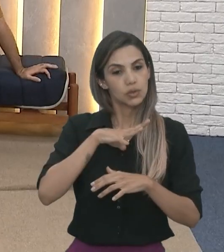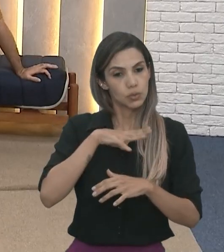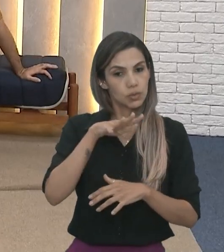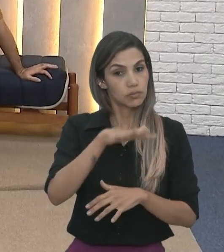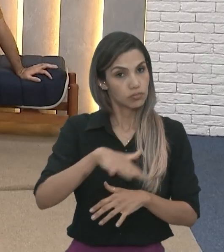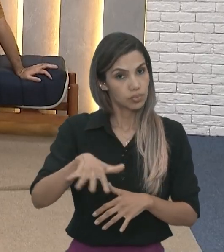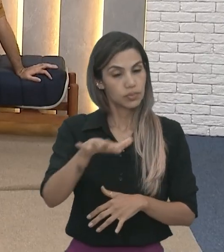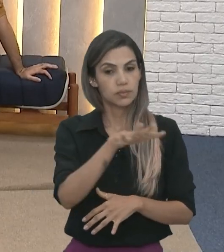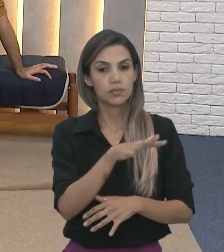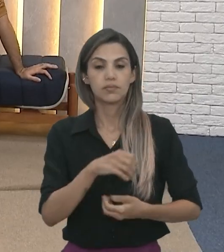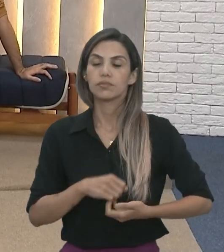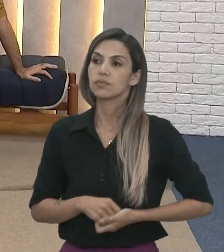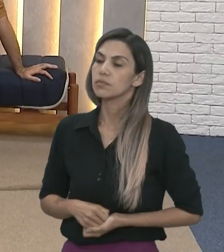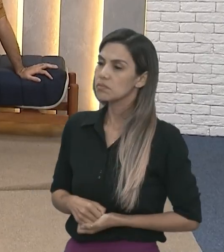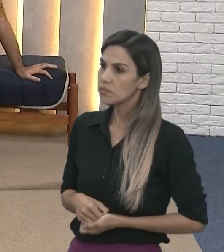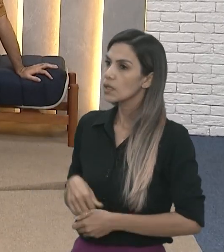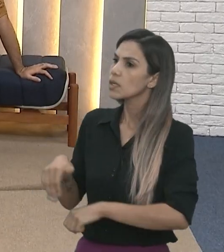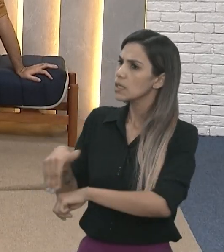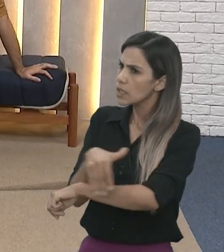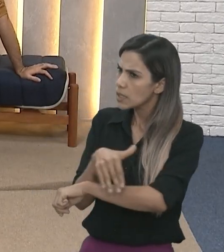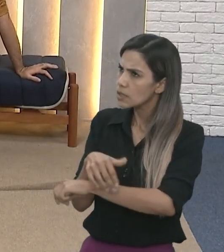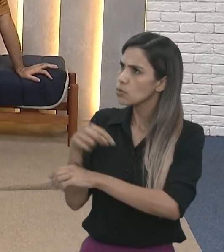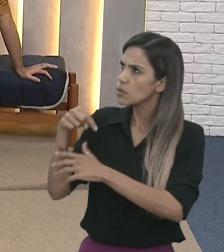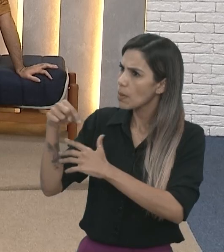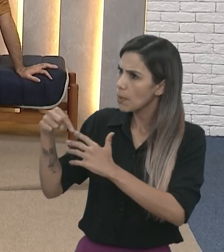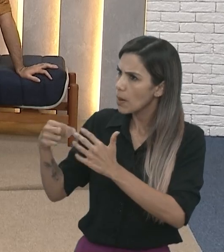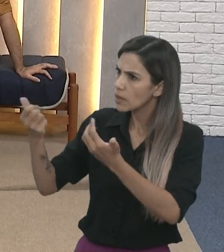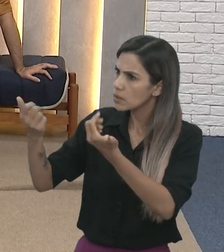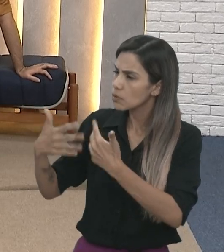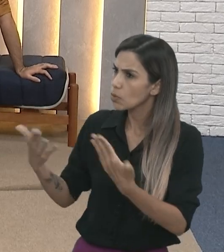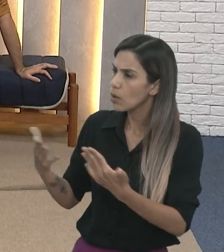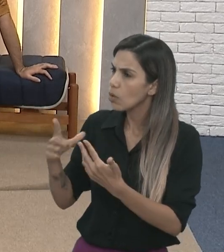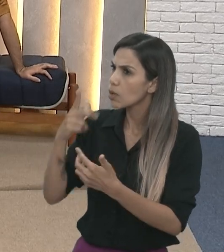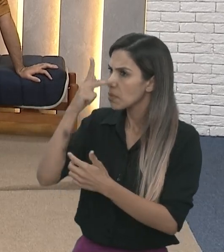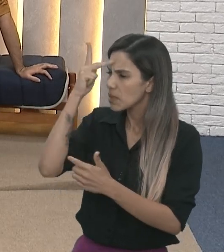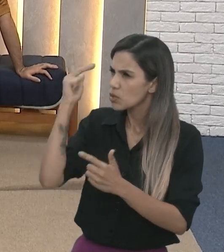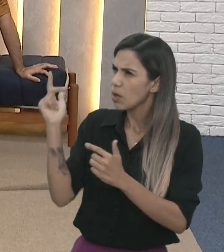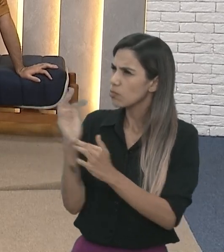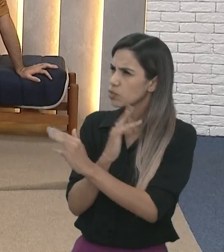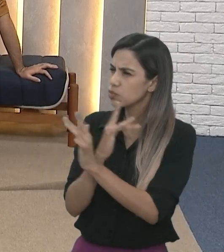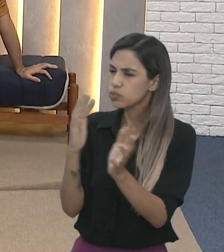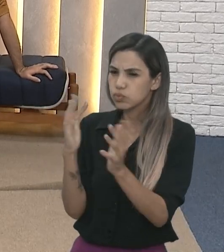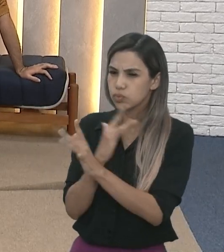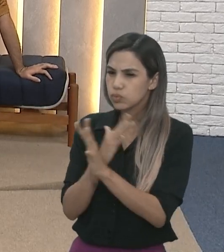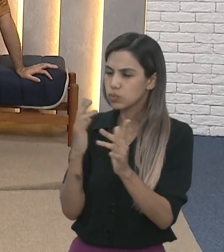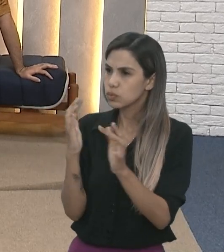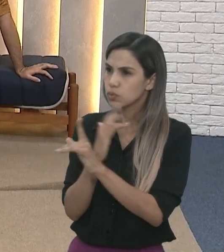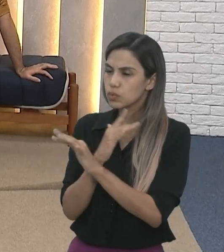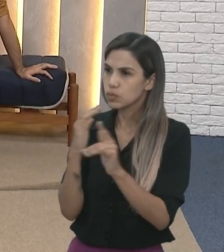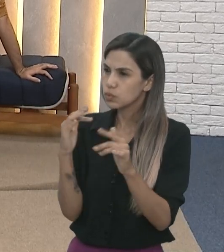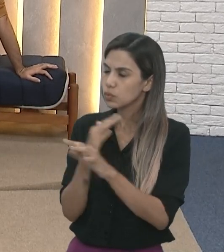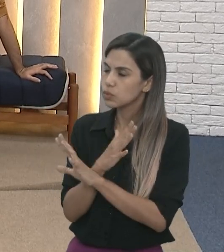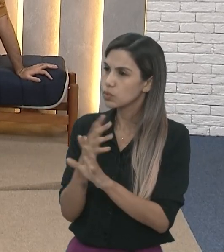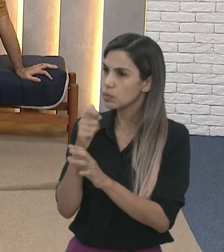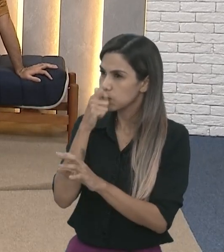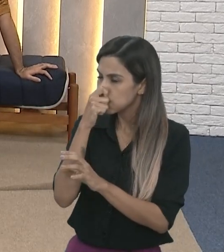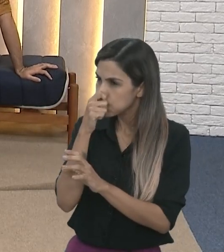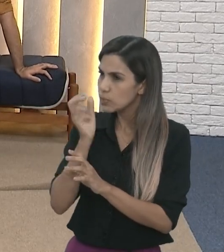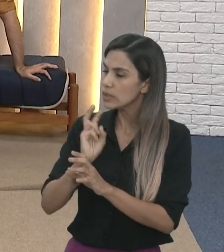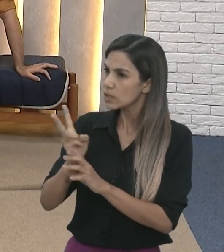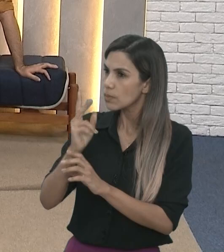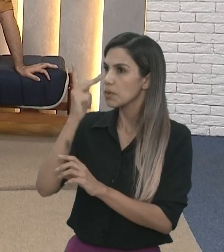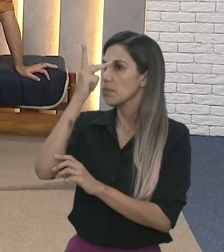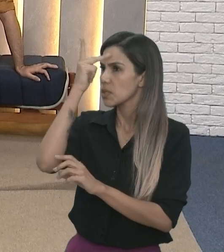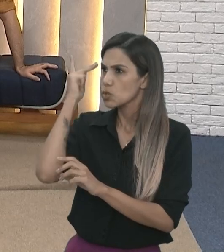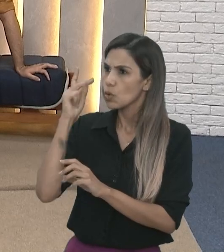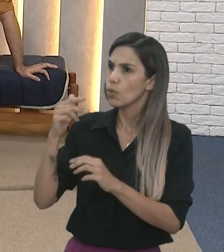bastante mesmo movimentadas, tanto por pedestres quanto por carros